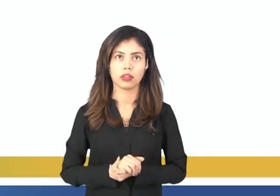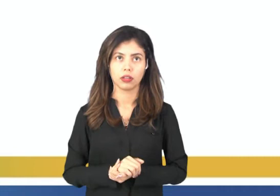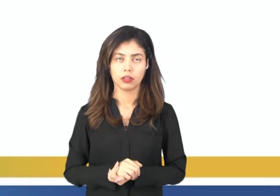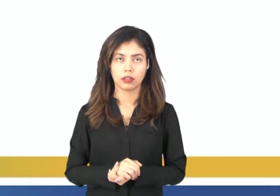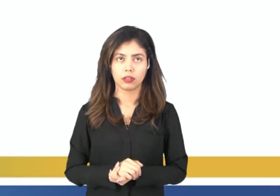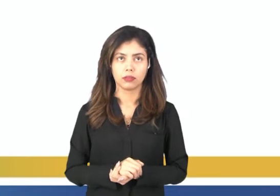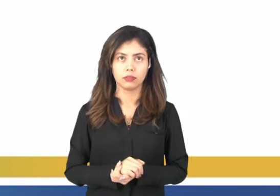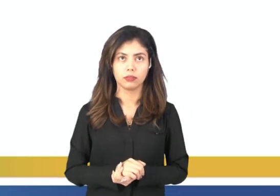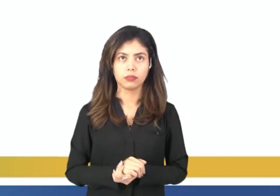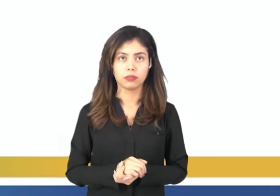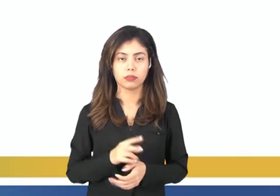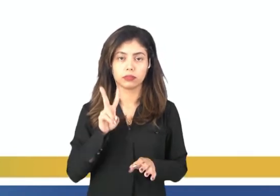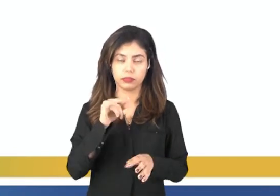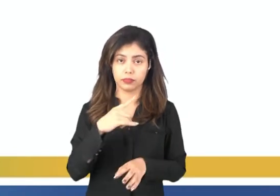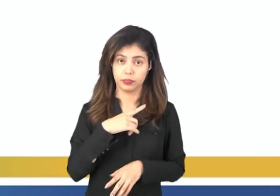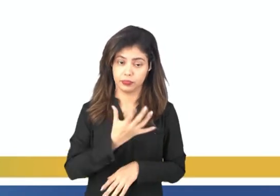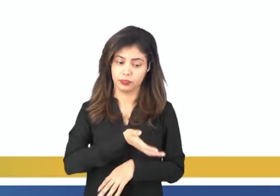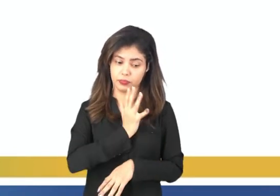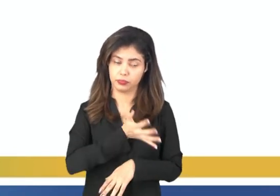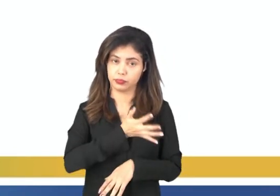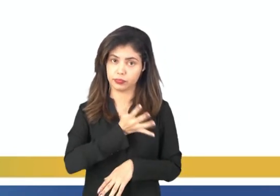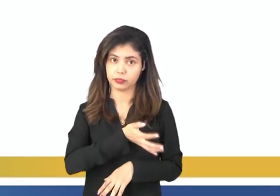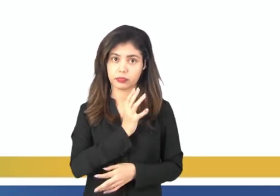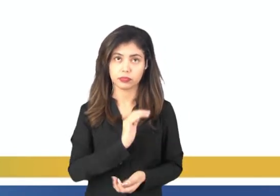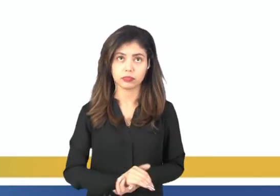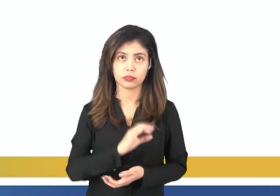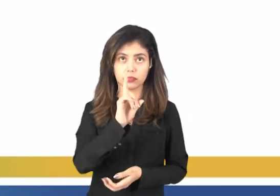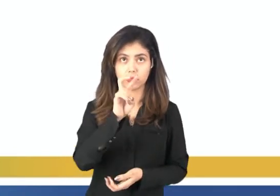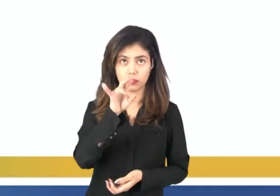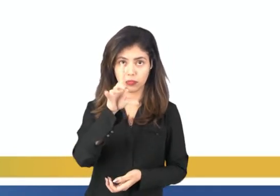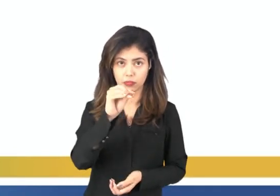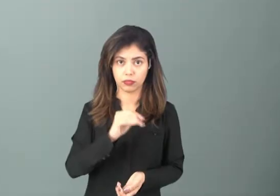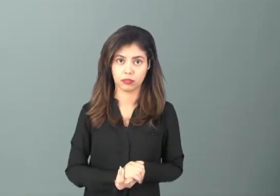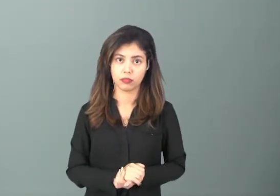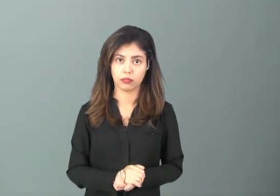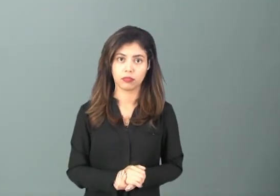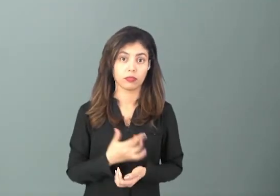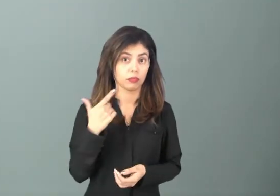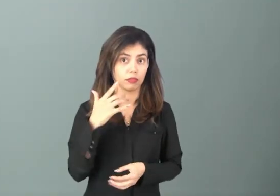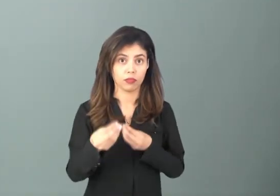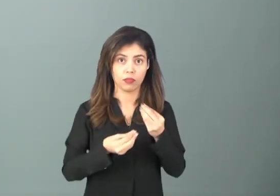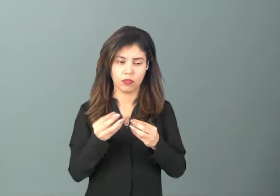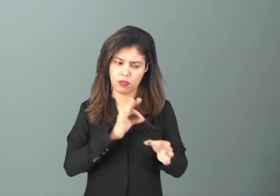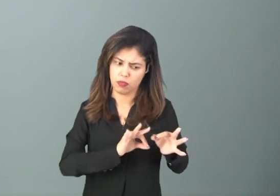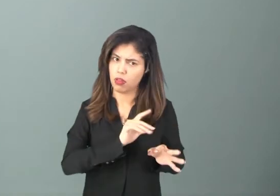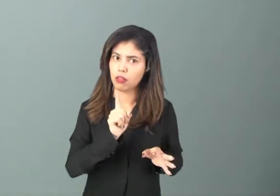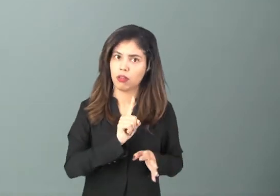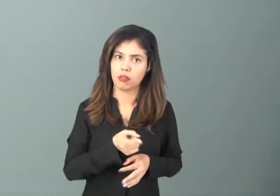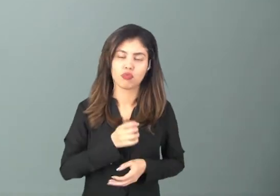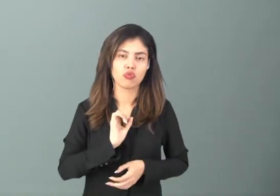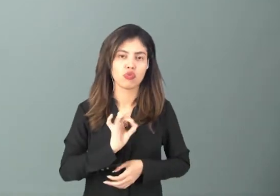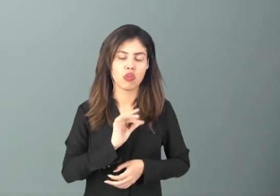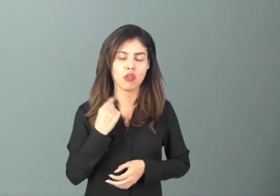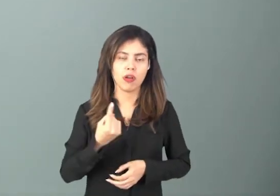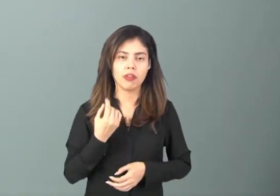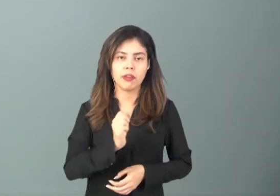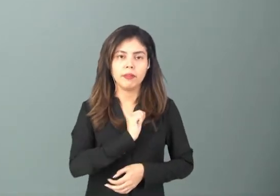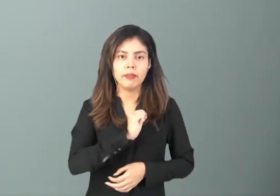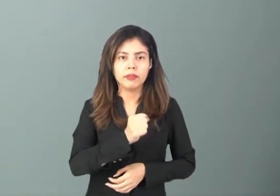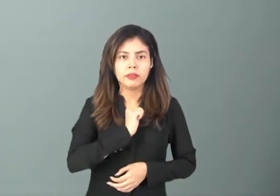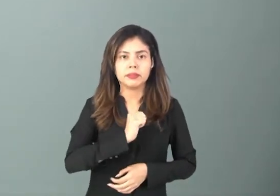lá né do que vai compor o nosso coração que vai ser o cardíaco né que é involuntária e também o que vai compor lá por exemplo